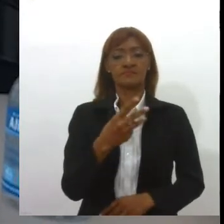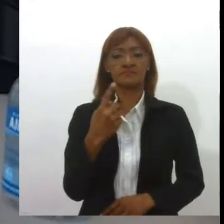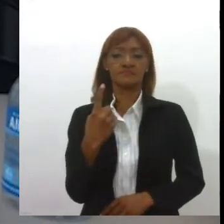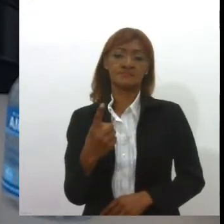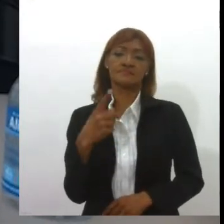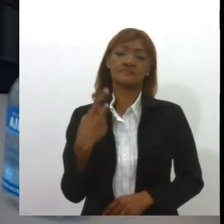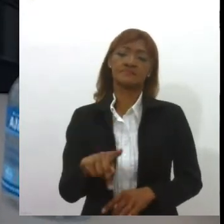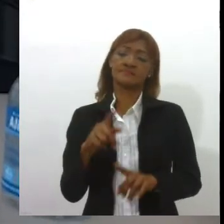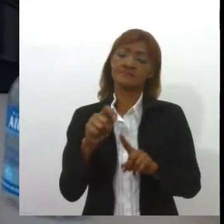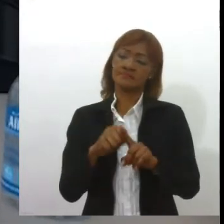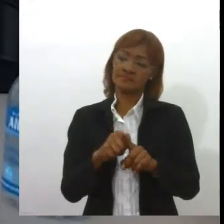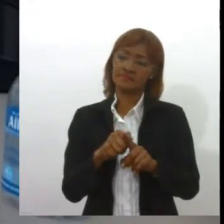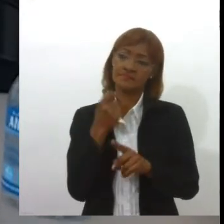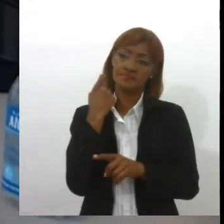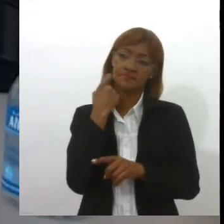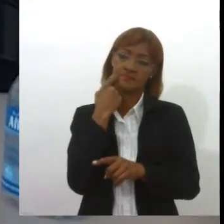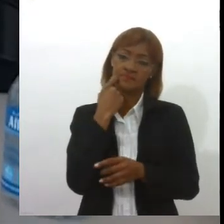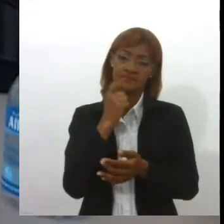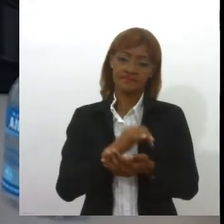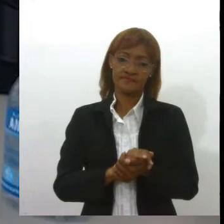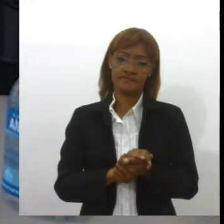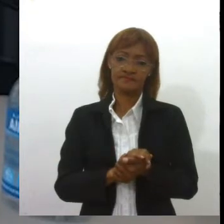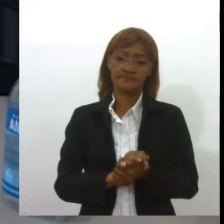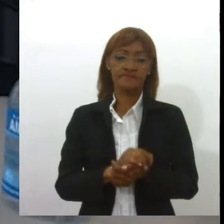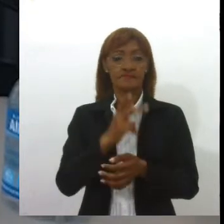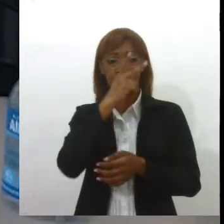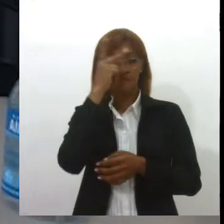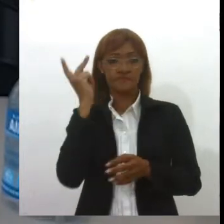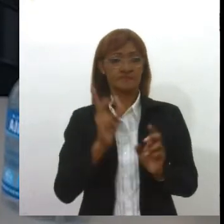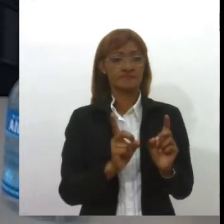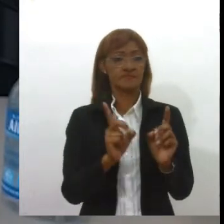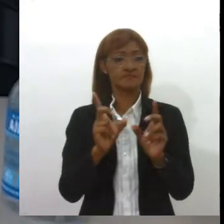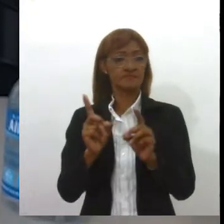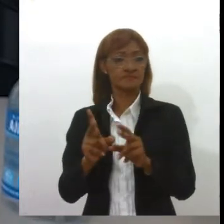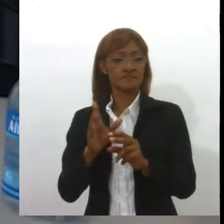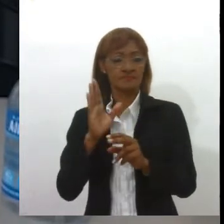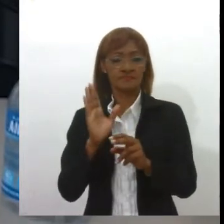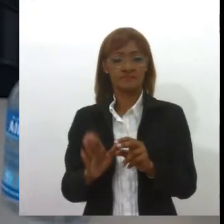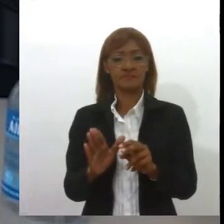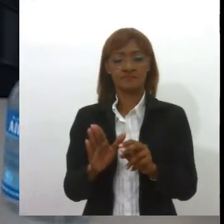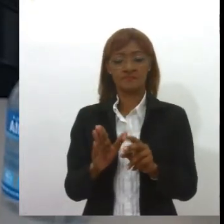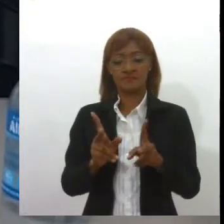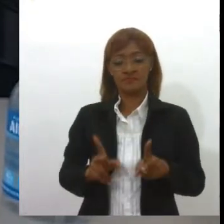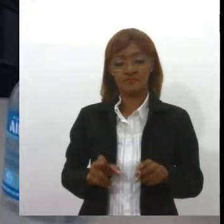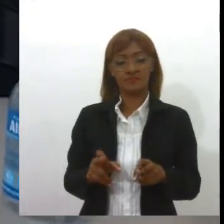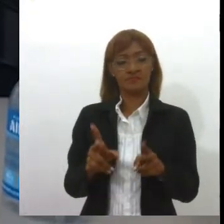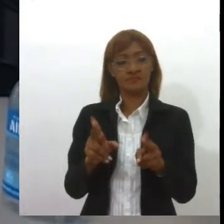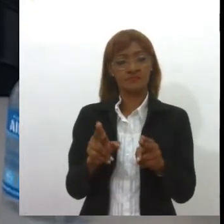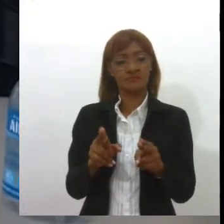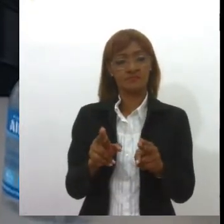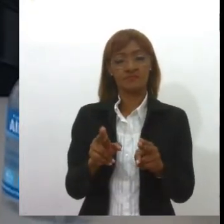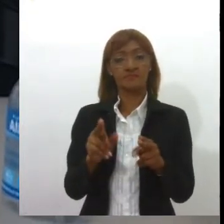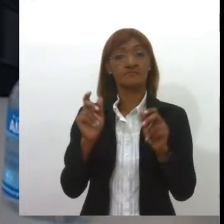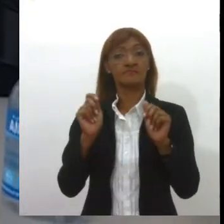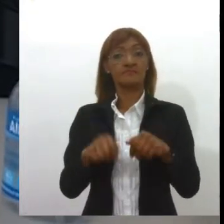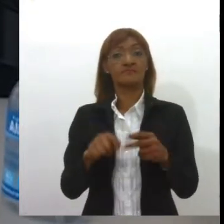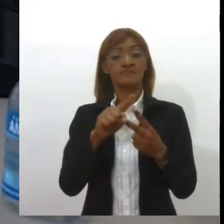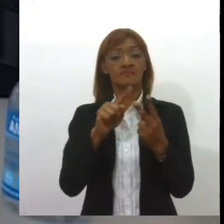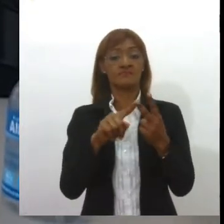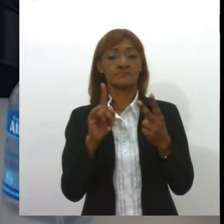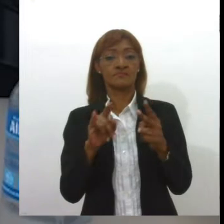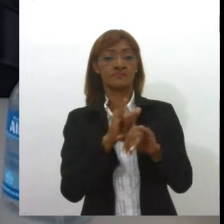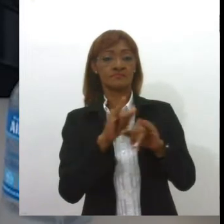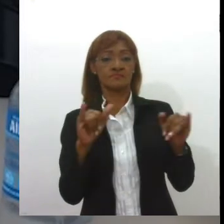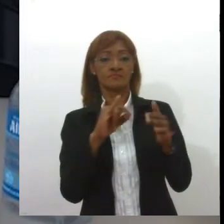ou seja, sexta-feira. Os comerciantes, aqueles que trabalham com caranguejo, têm duas opções de declarar o seu estoque.